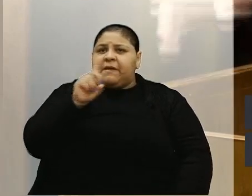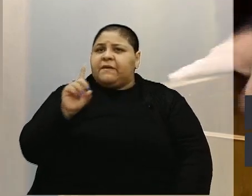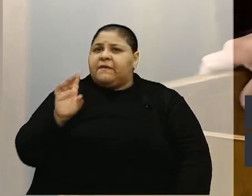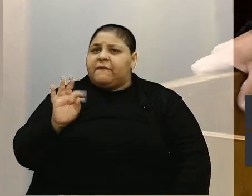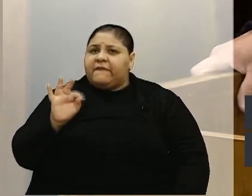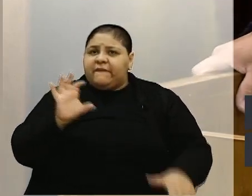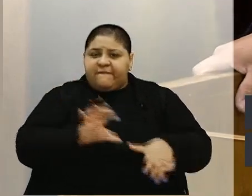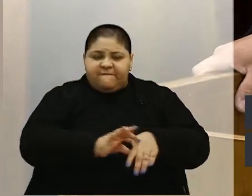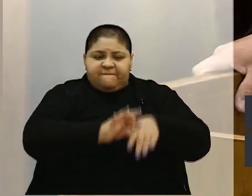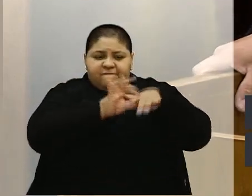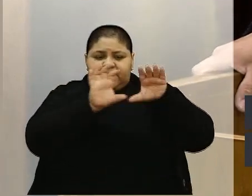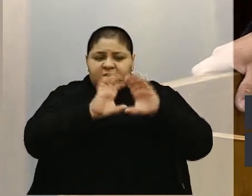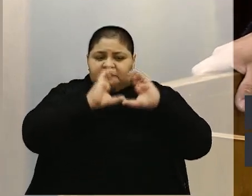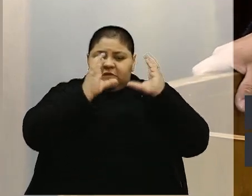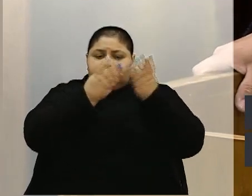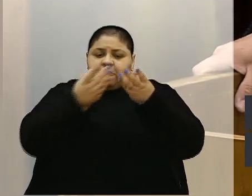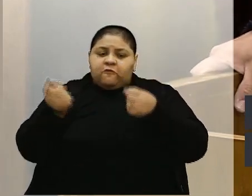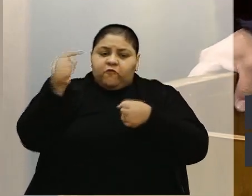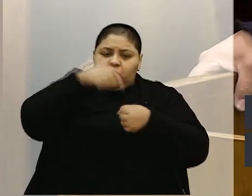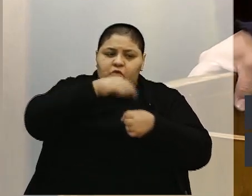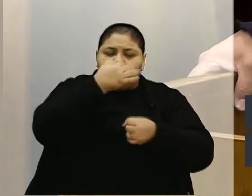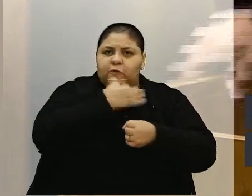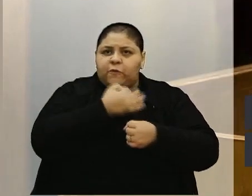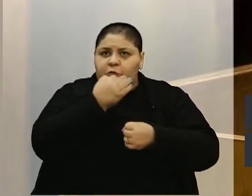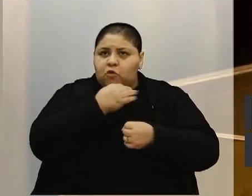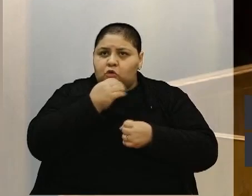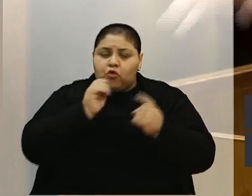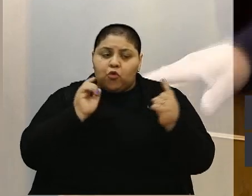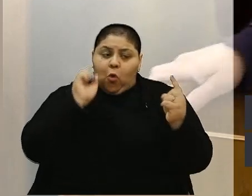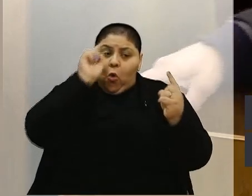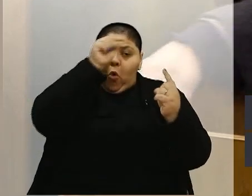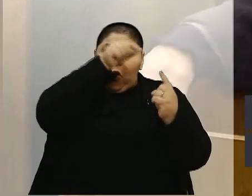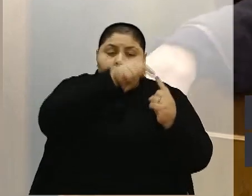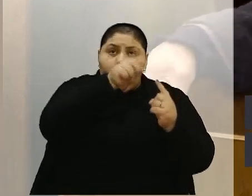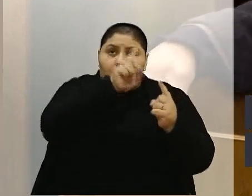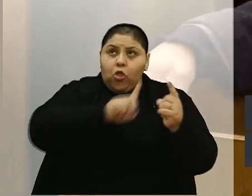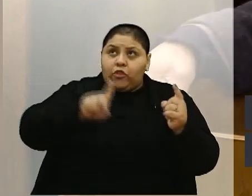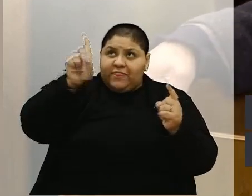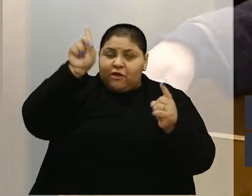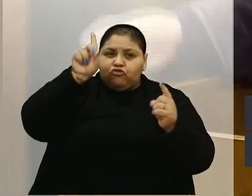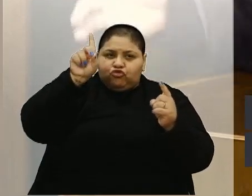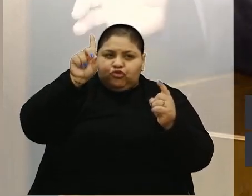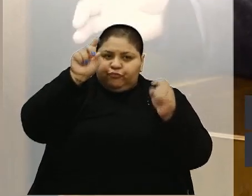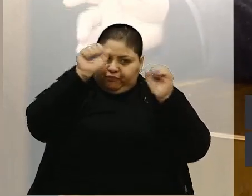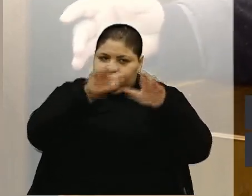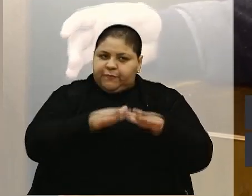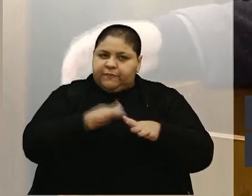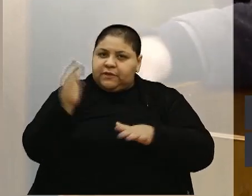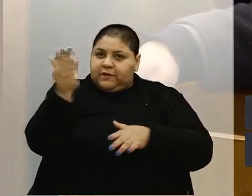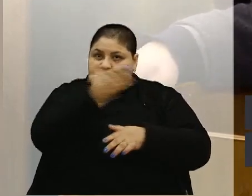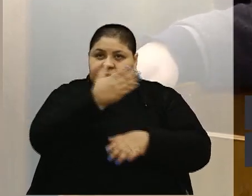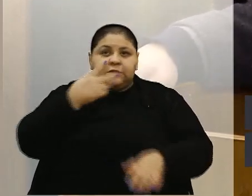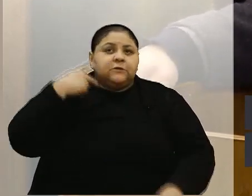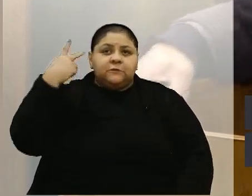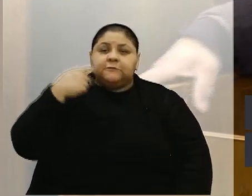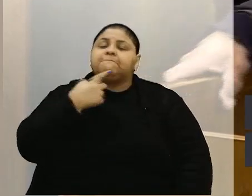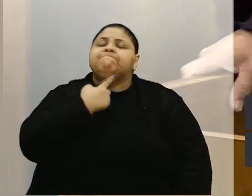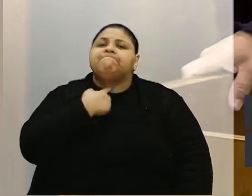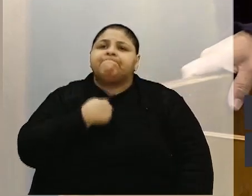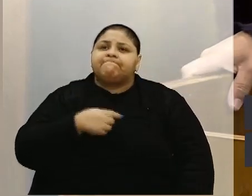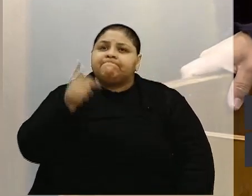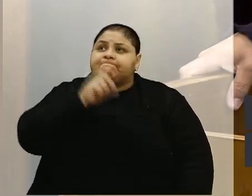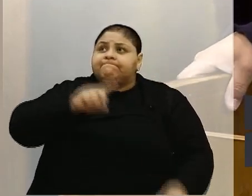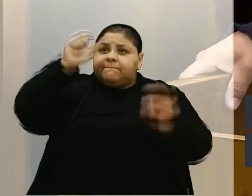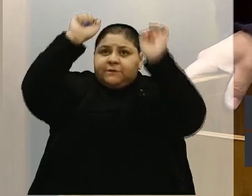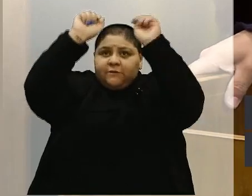líder comunitário que retornou a Caxias com a missão que Deus está te colocando. E a vocês, vereadores, desejar que Deus